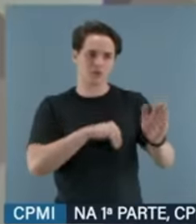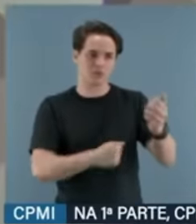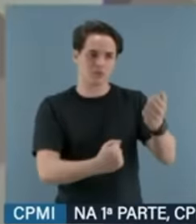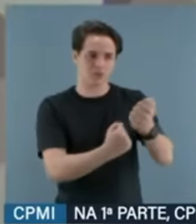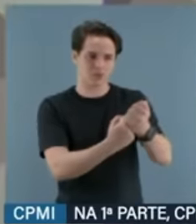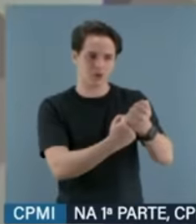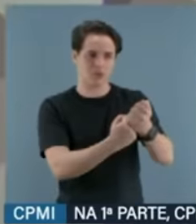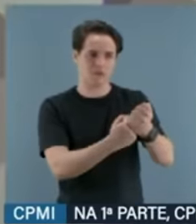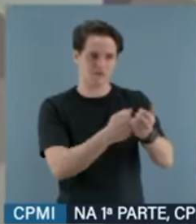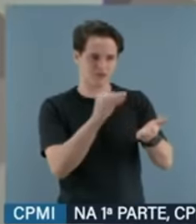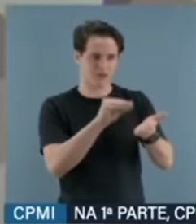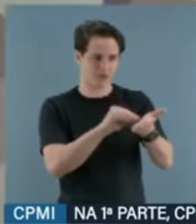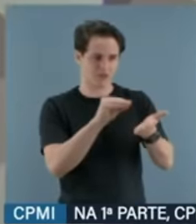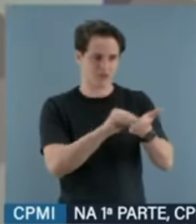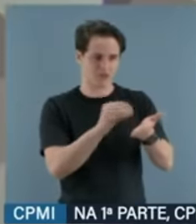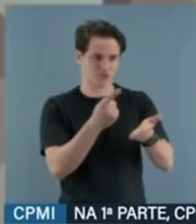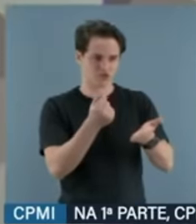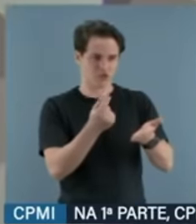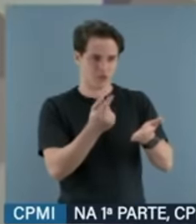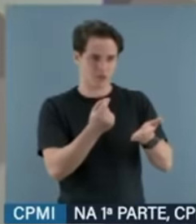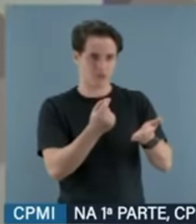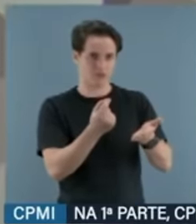a subsistência da sua família?